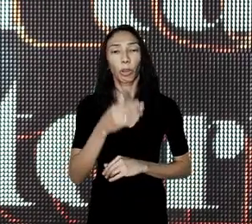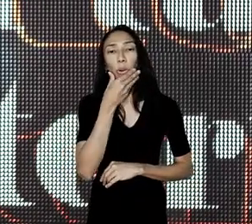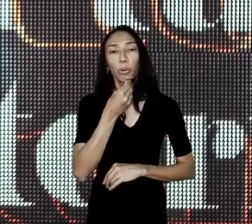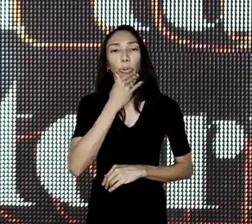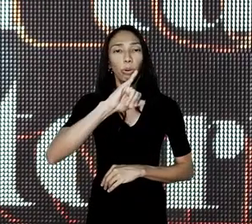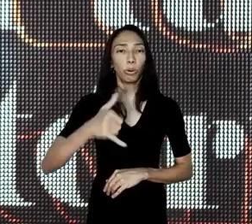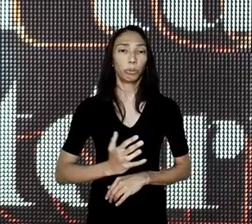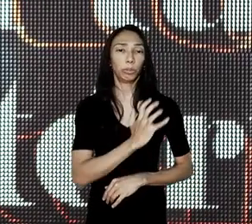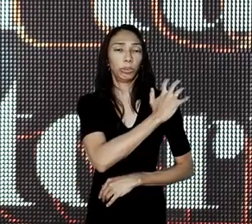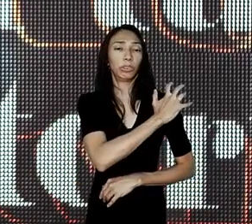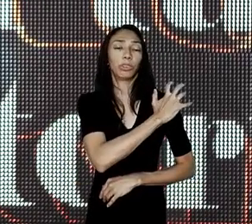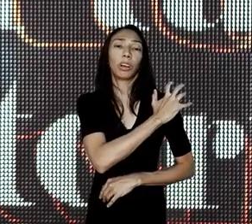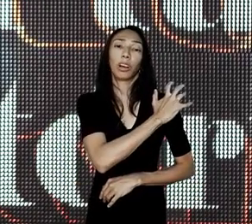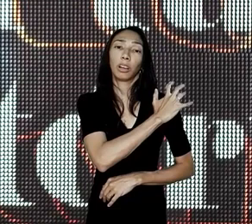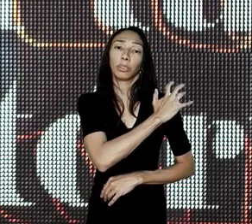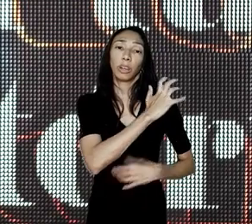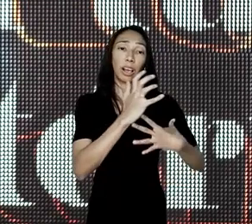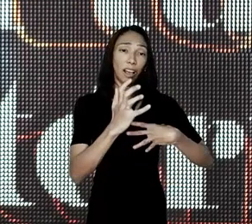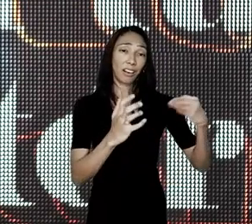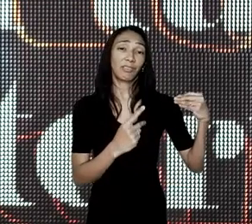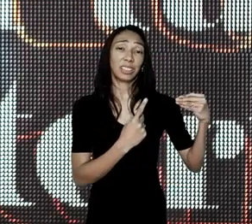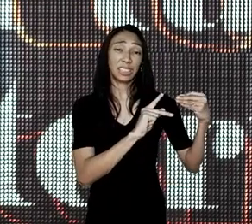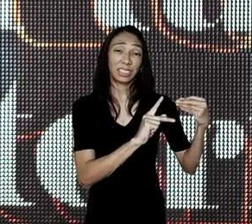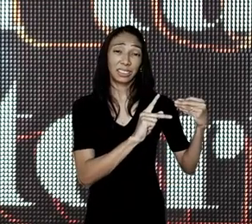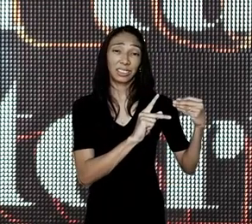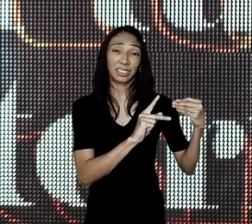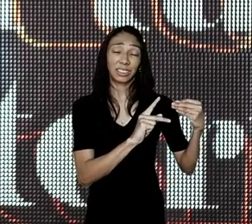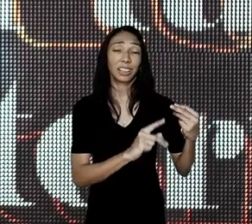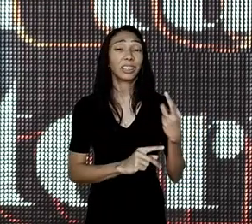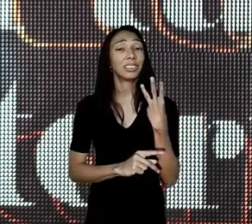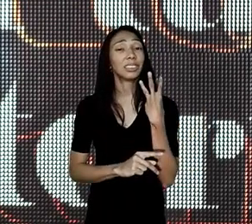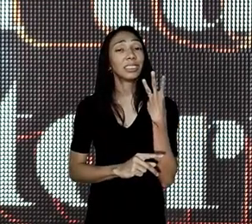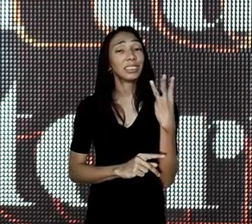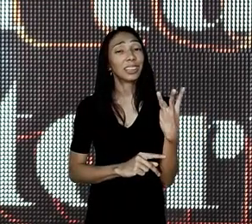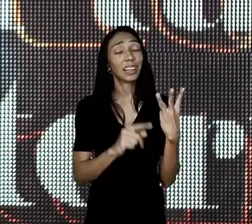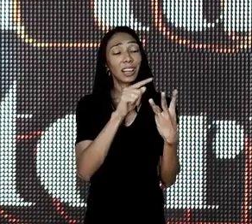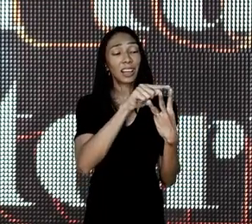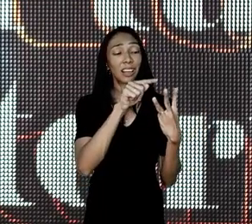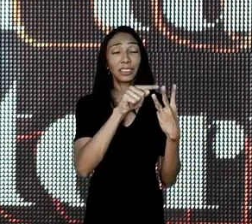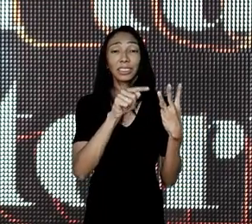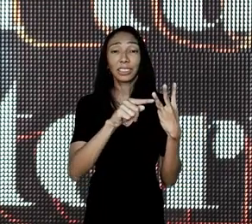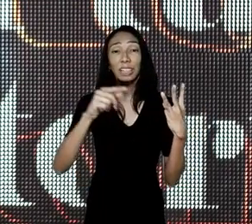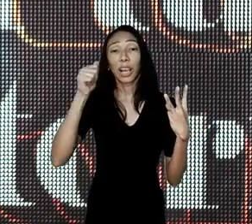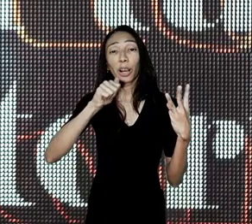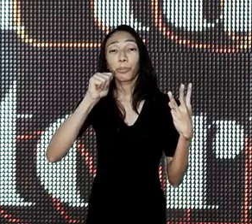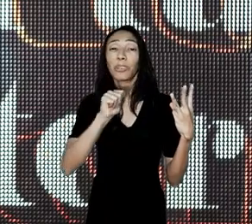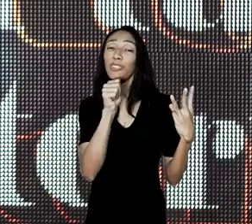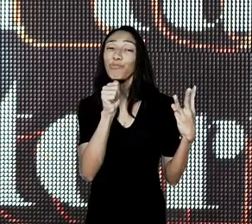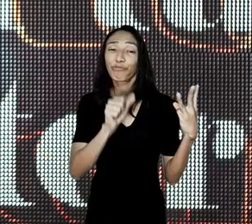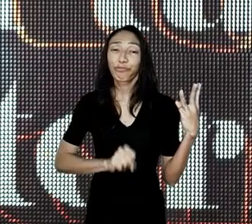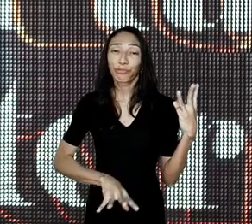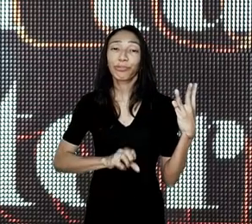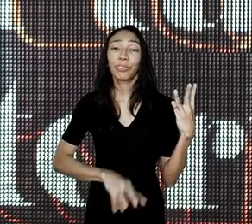Jairo e a mulher hemorrágica e a filha de Jairo eram três personagens que a gente vê aqui, mas todos igualmente